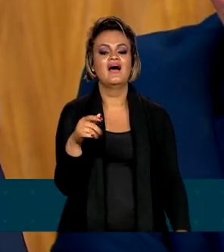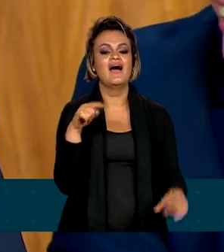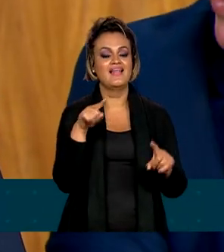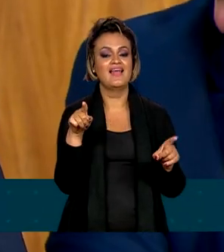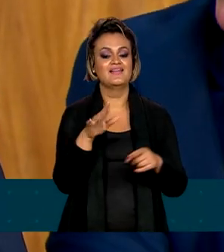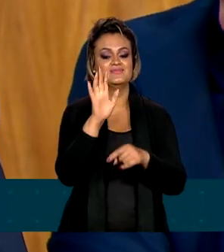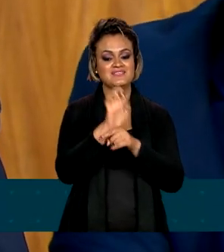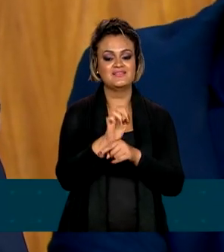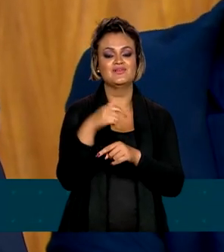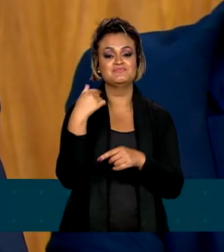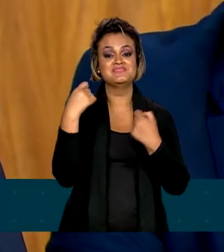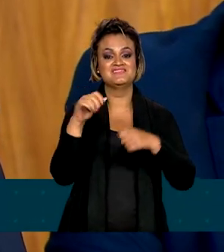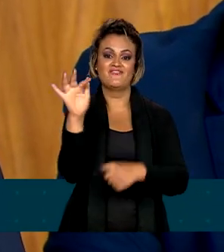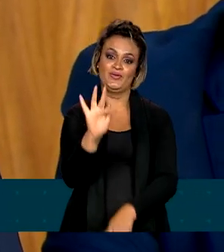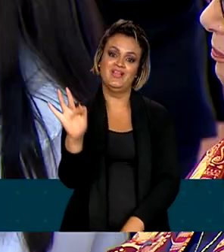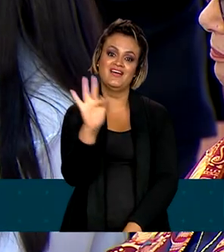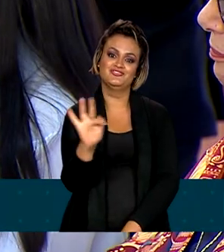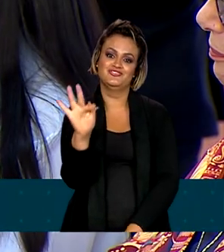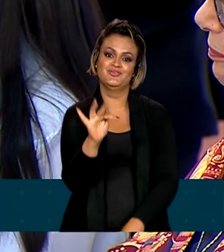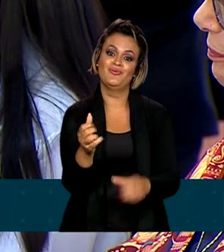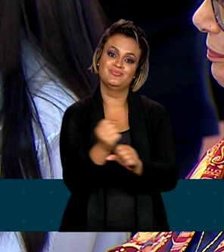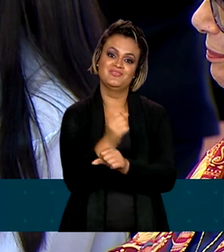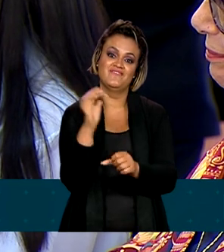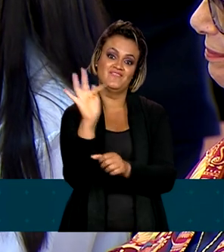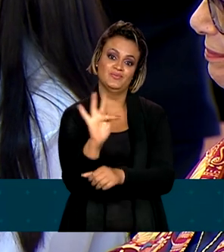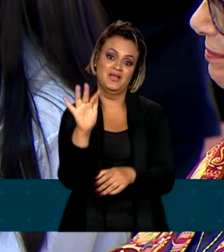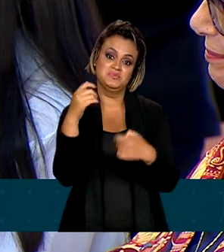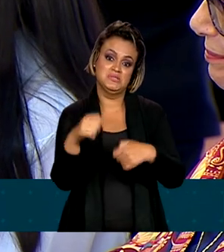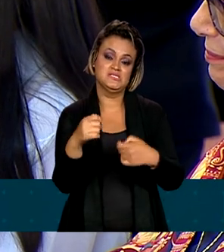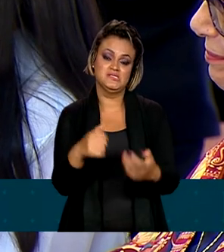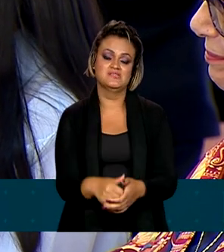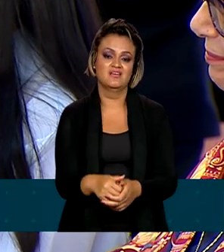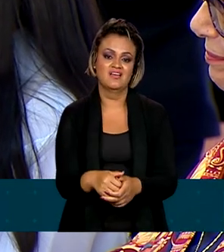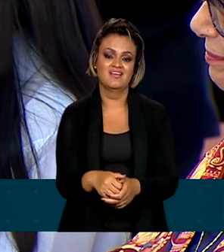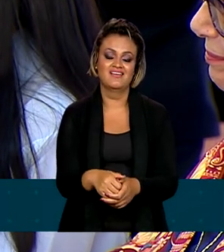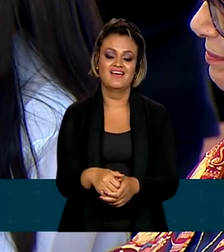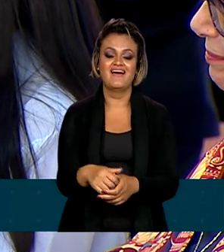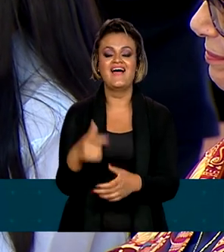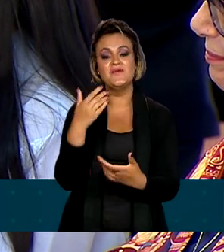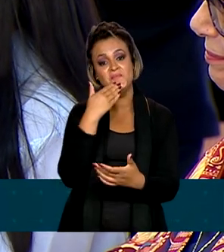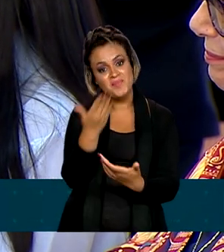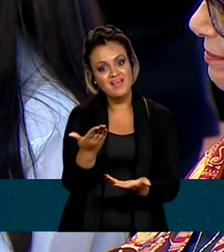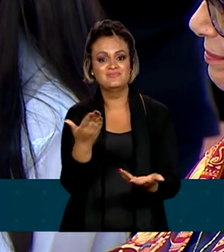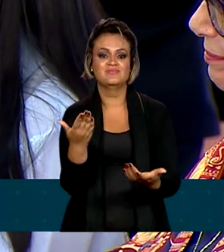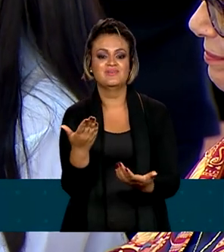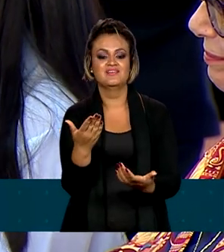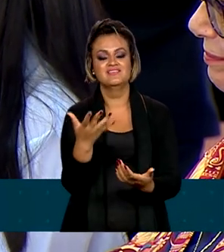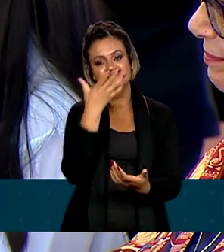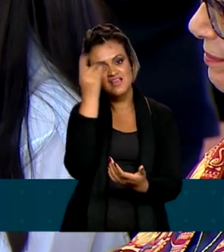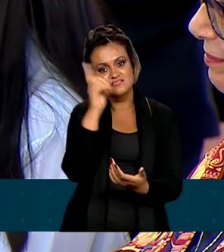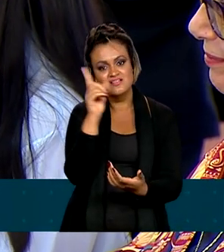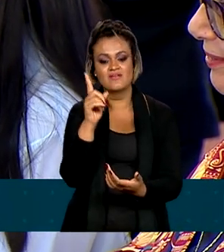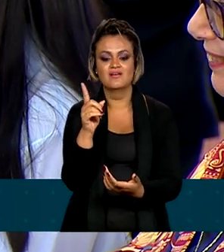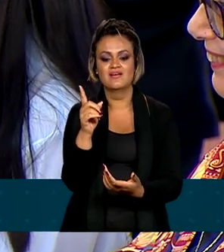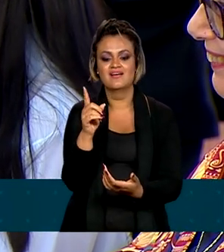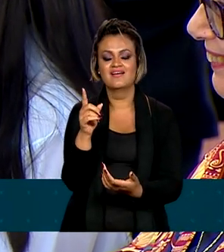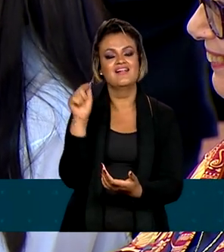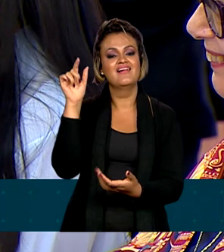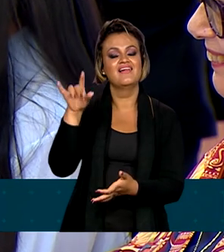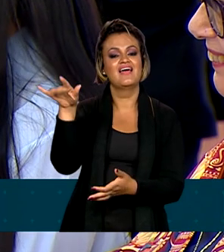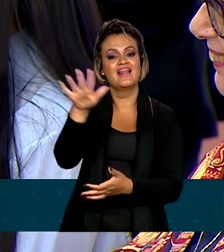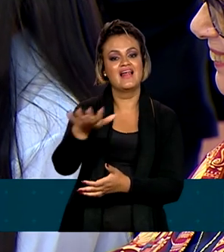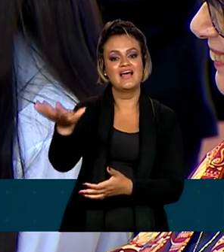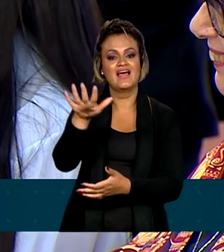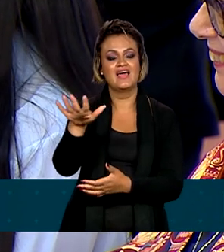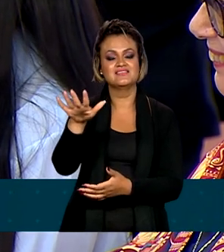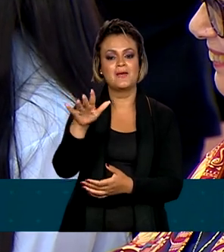gente precisa de uma faculdade, o senhor sabe disso, inclusive trouxe até esse pedido, não esqueçam que em Banzaê, na região não é